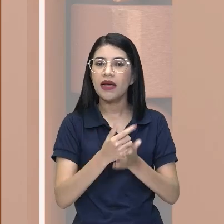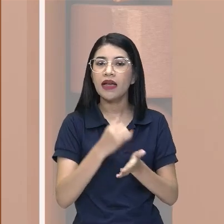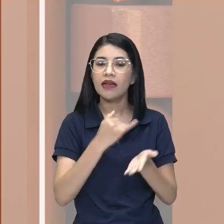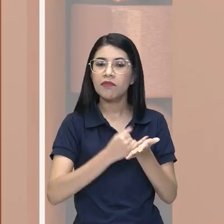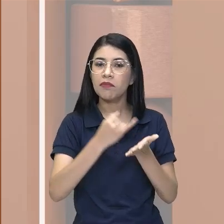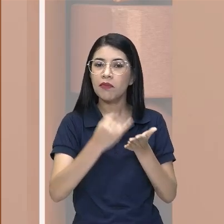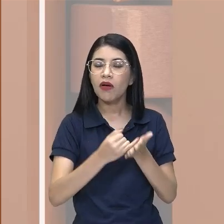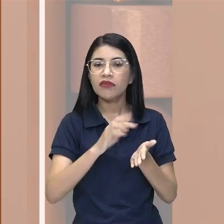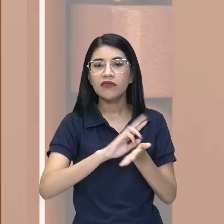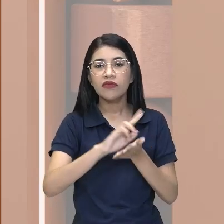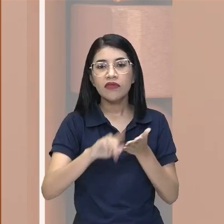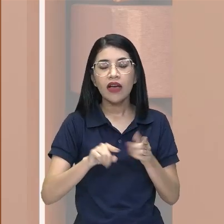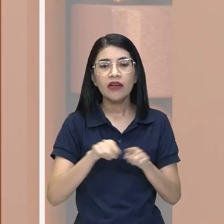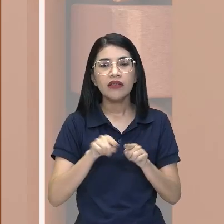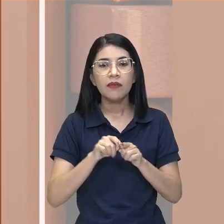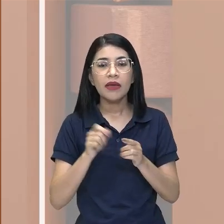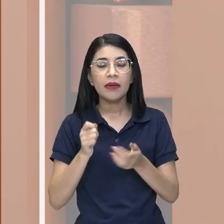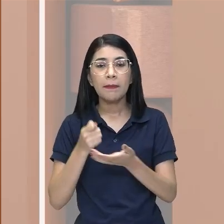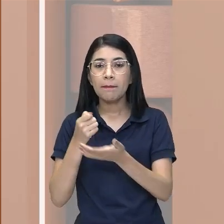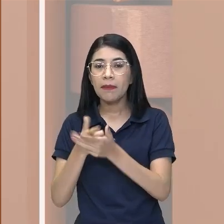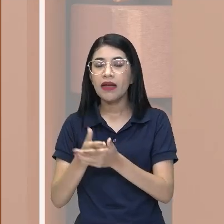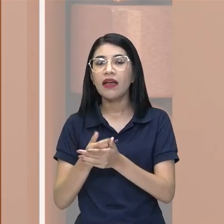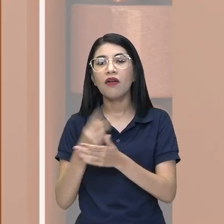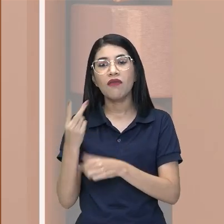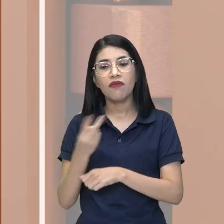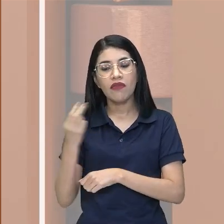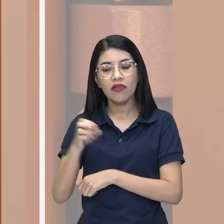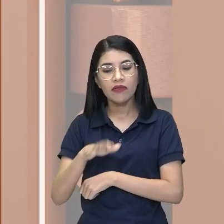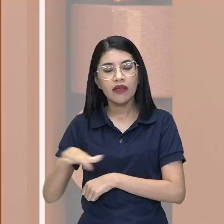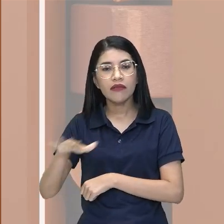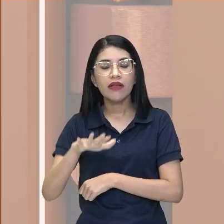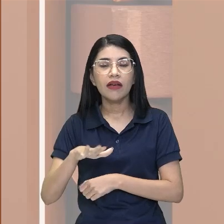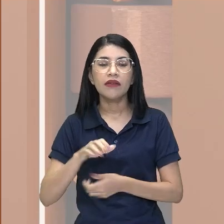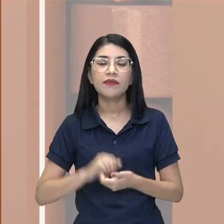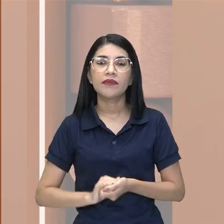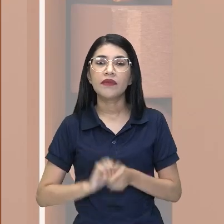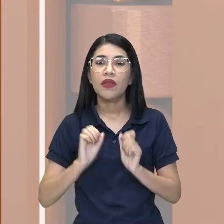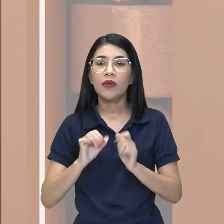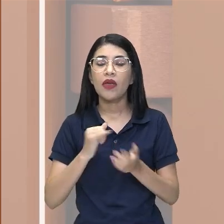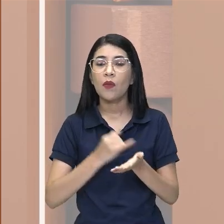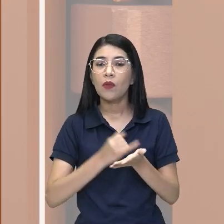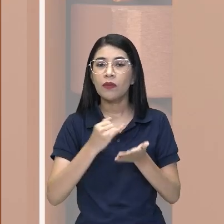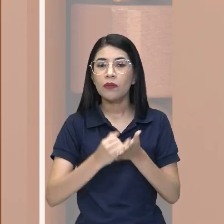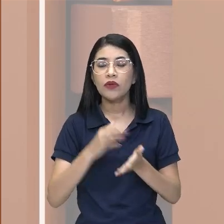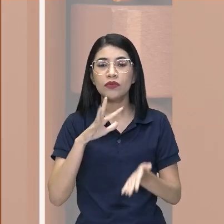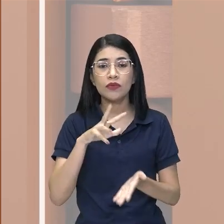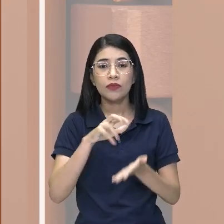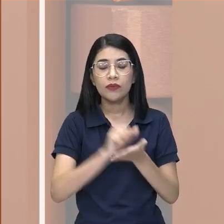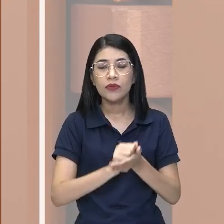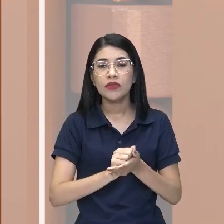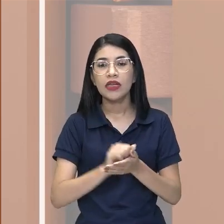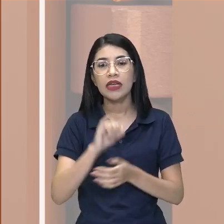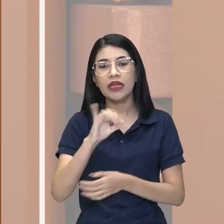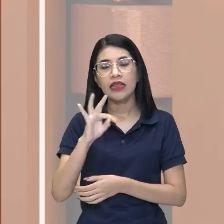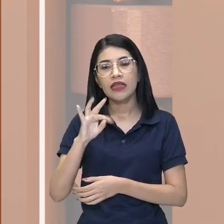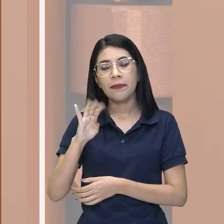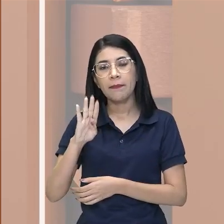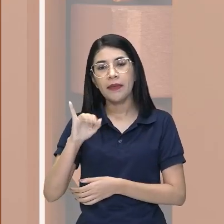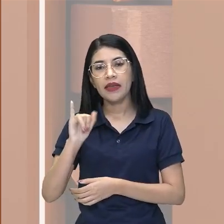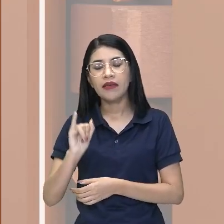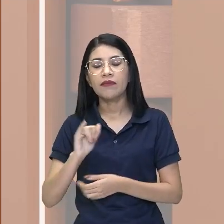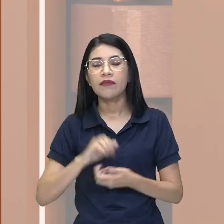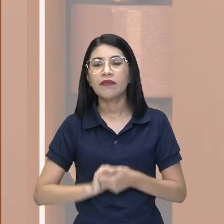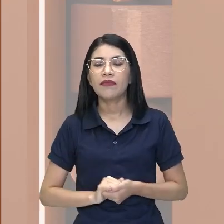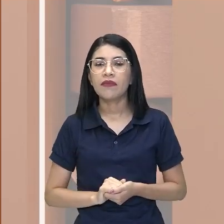além do dinheiro que você já pagou pela posse da terra. É o chamado imposto do registro, ITBI, registro,